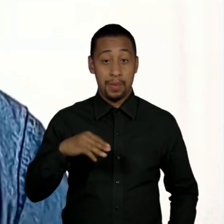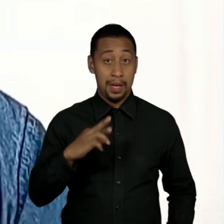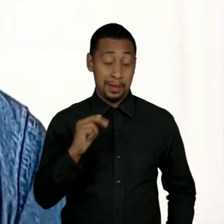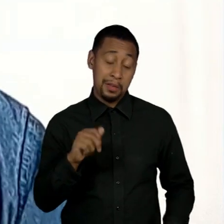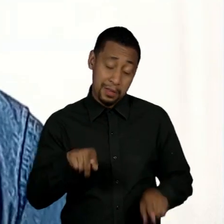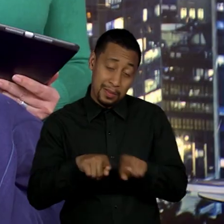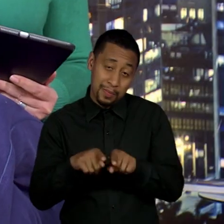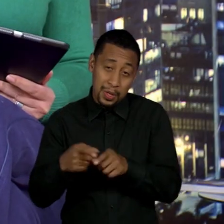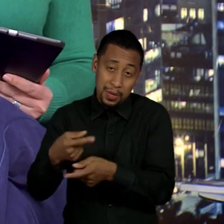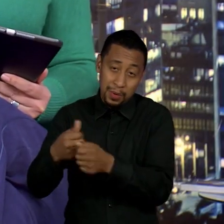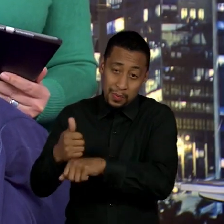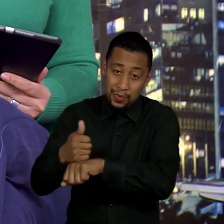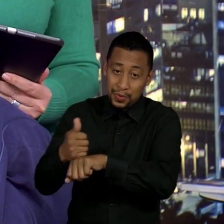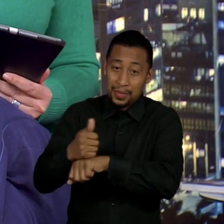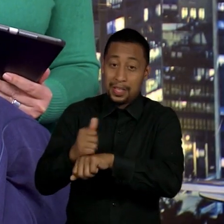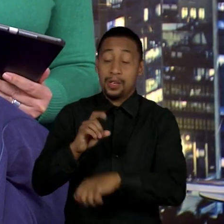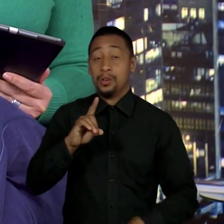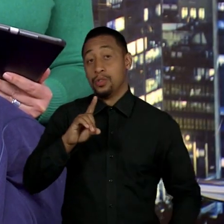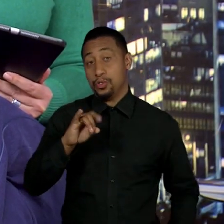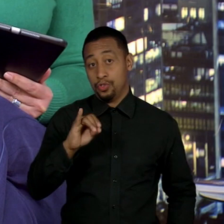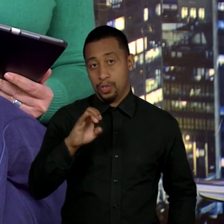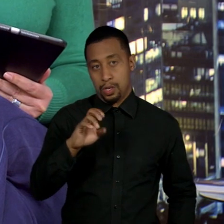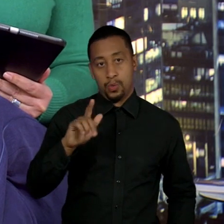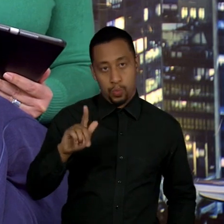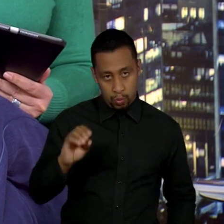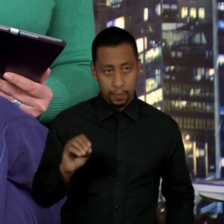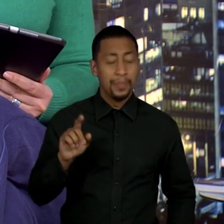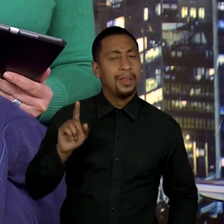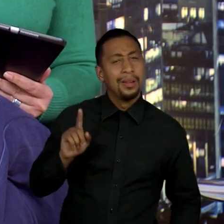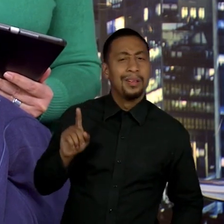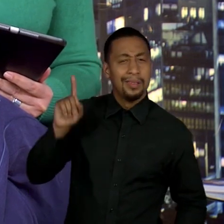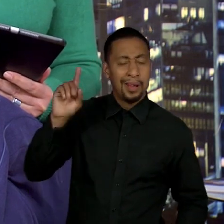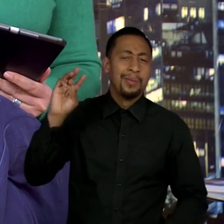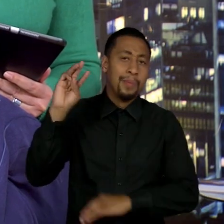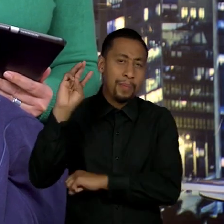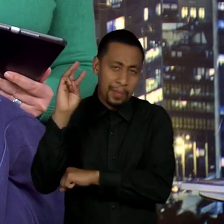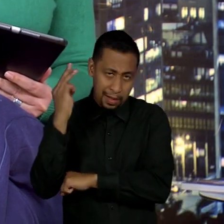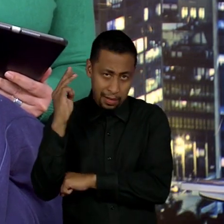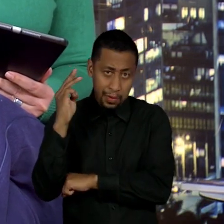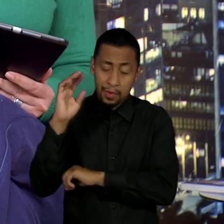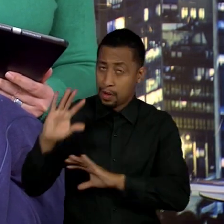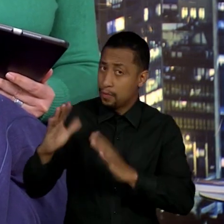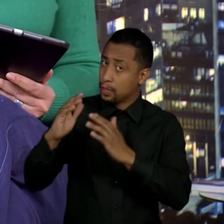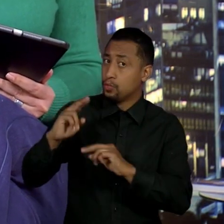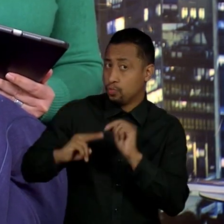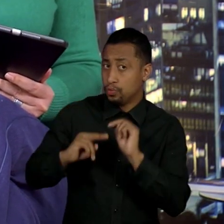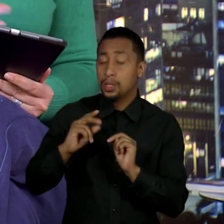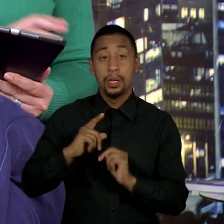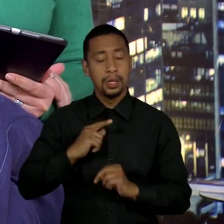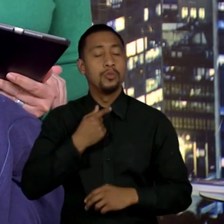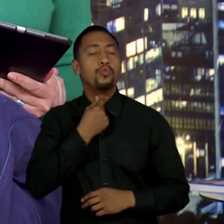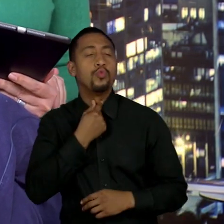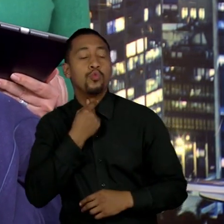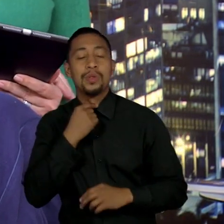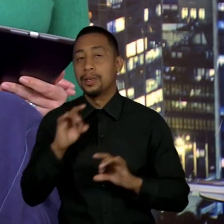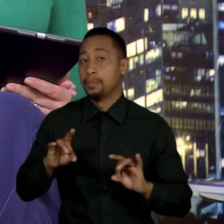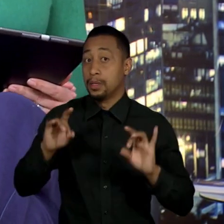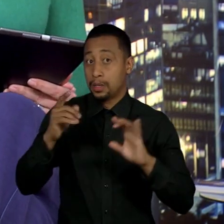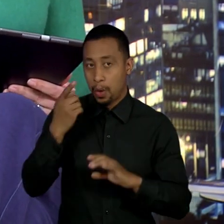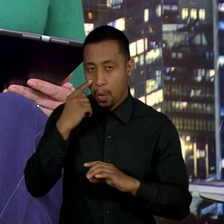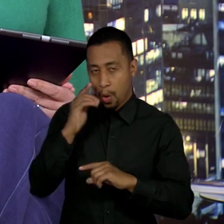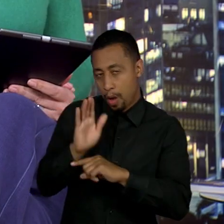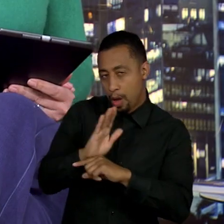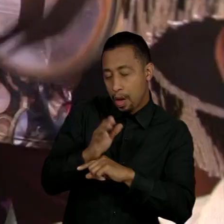Pinheiro. No Maranhão, a festa junina tem sotaque regional responsável pela preservação histórica. Vamos ver a reportagem da